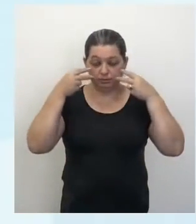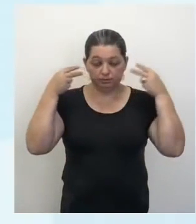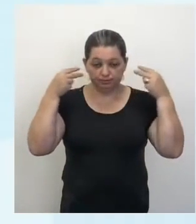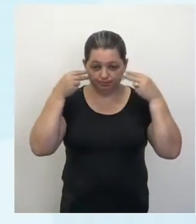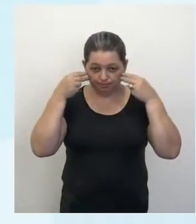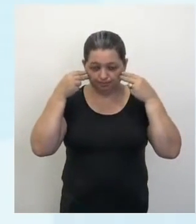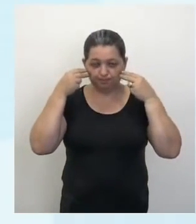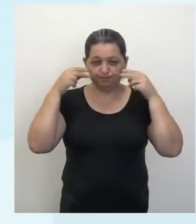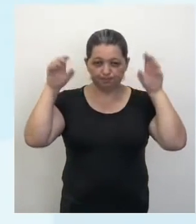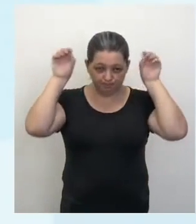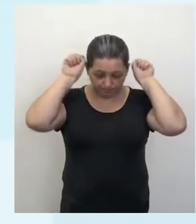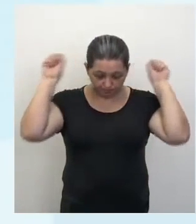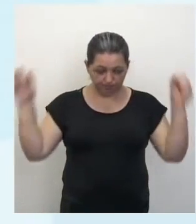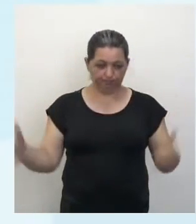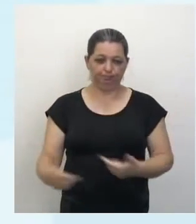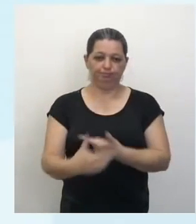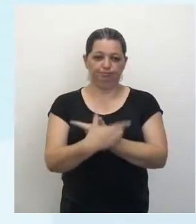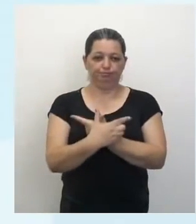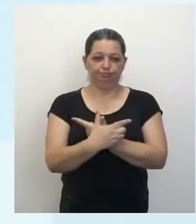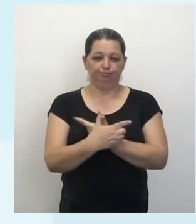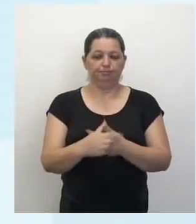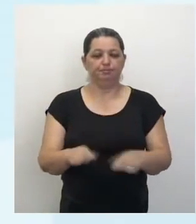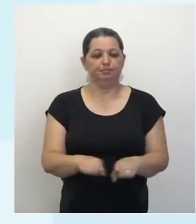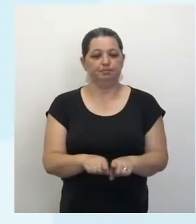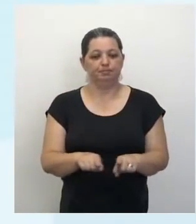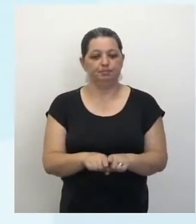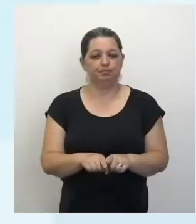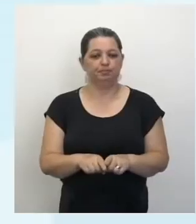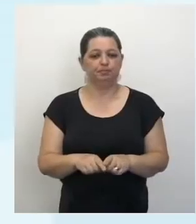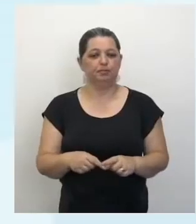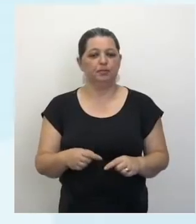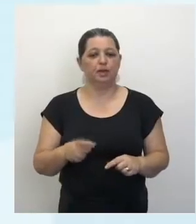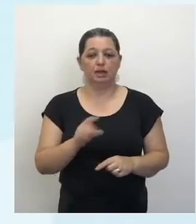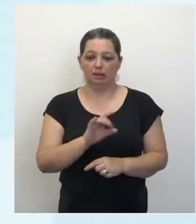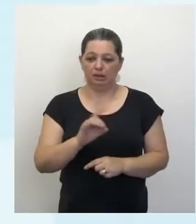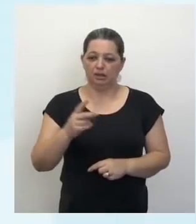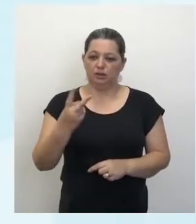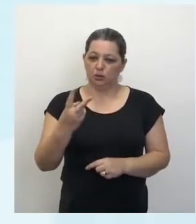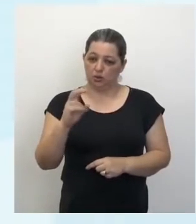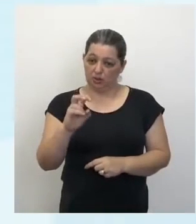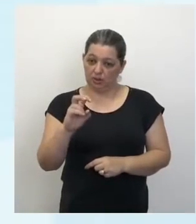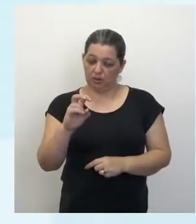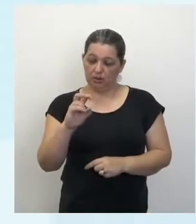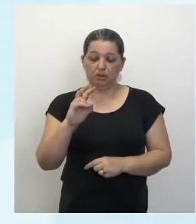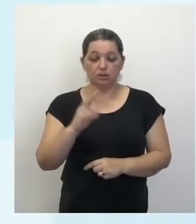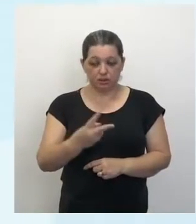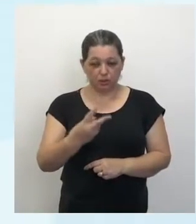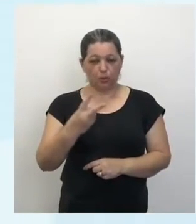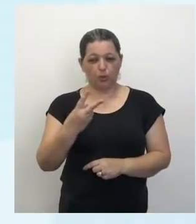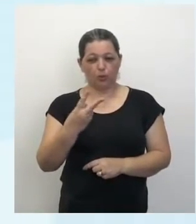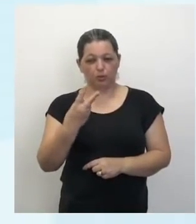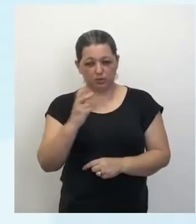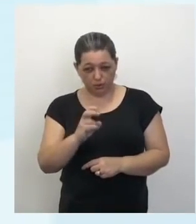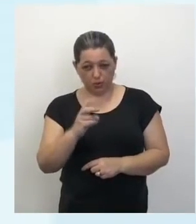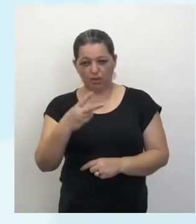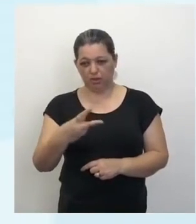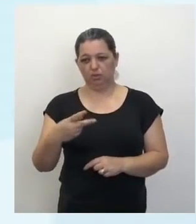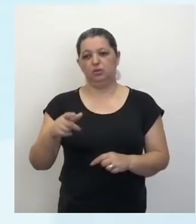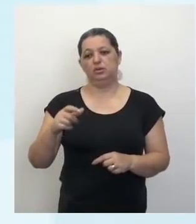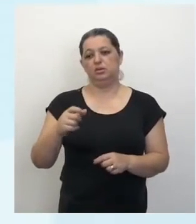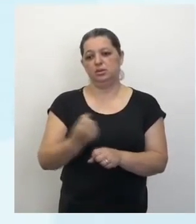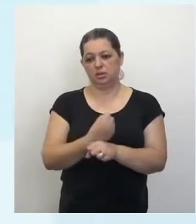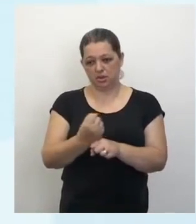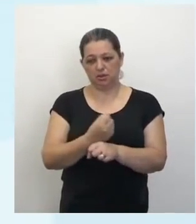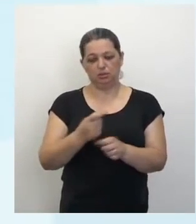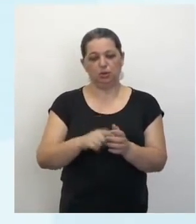não funcionavam separadamente, pois a cada 52 anos solares sincronizavam-se matematicamente.